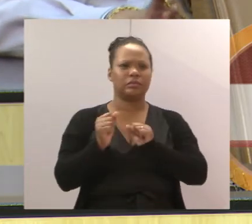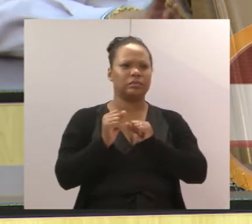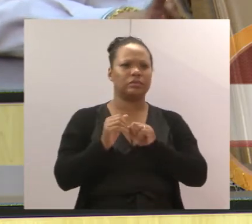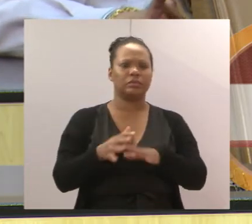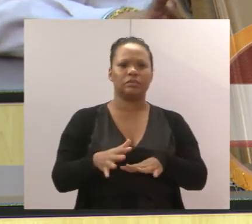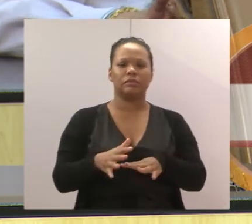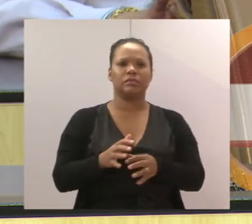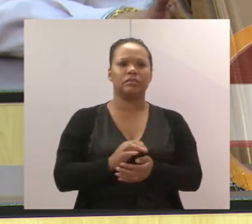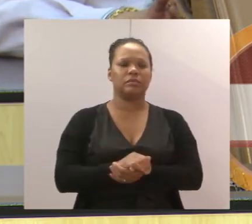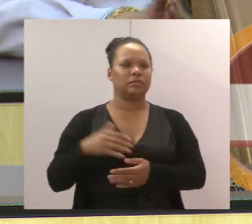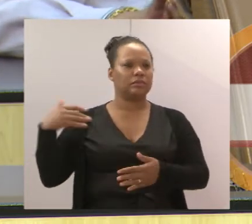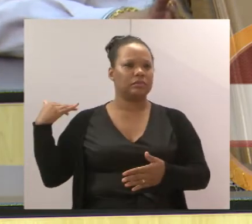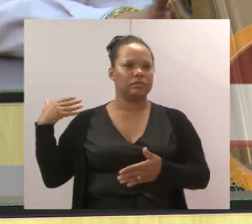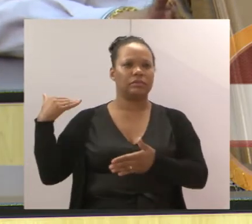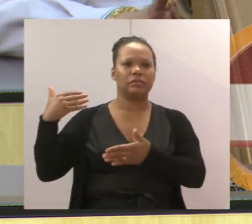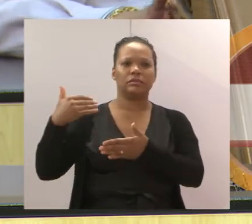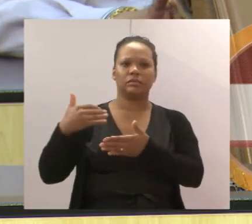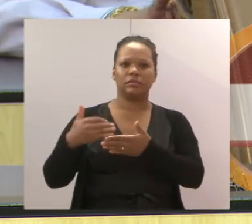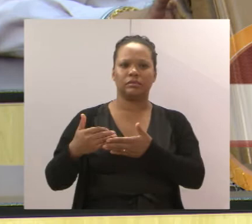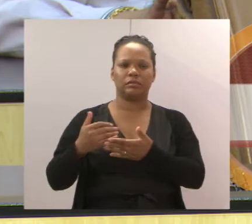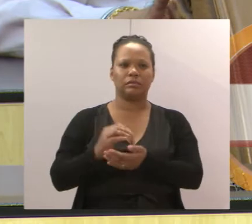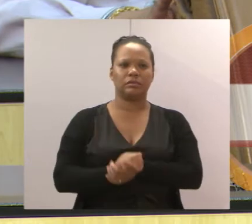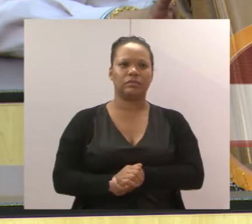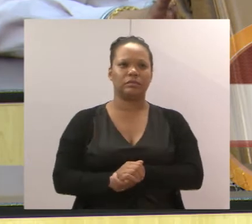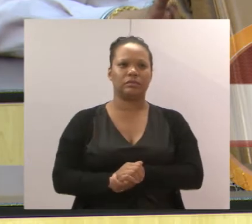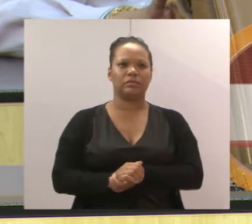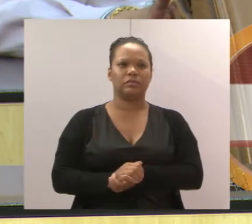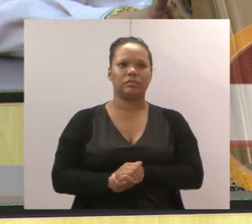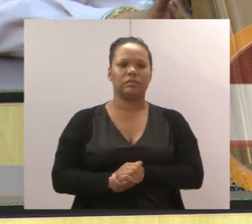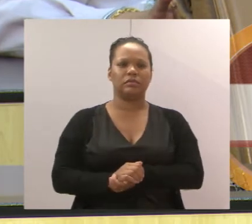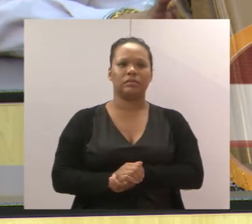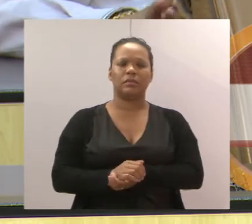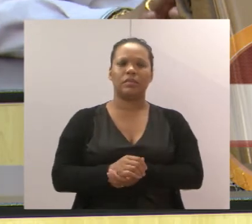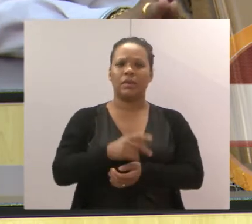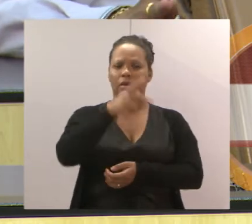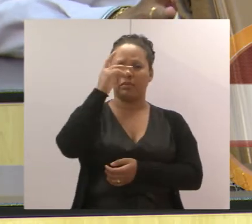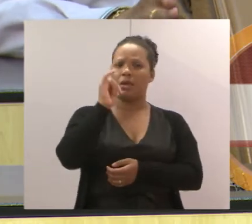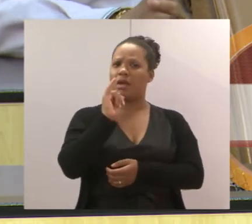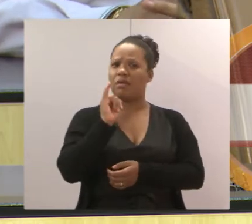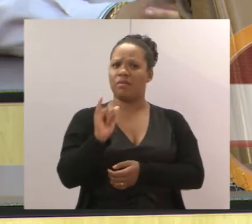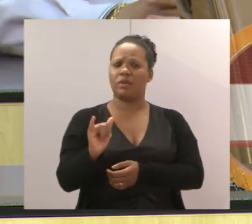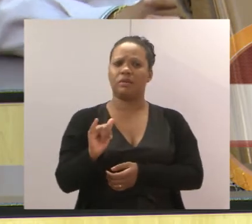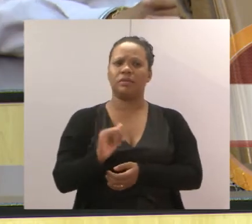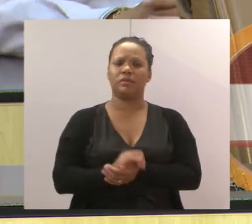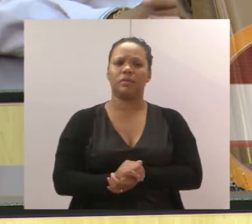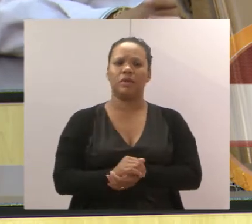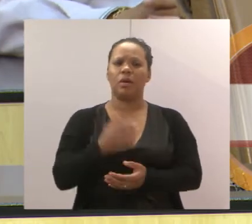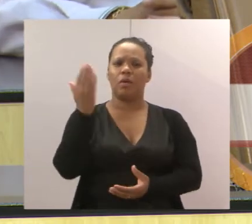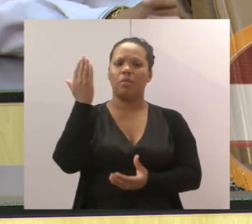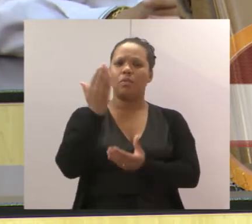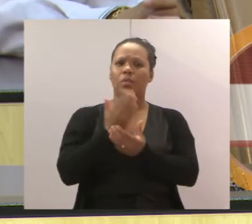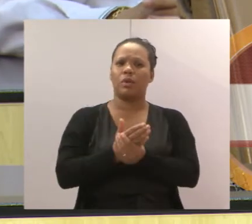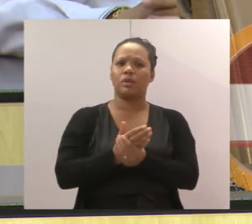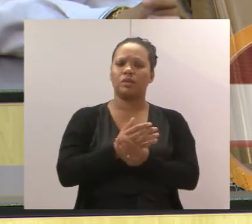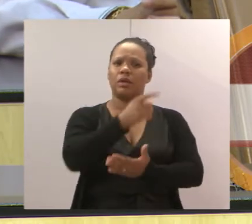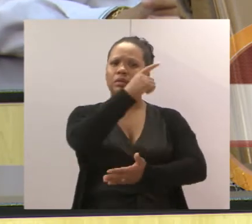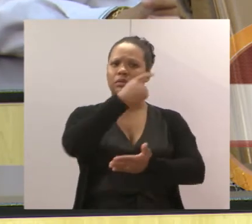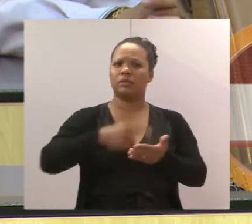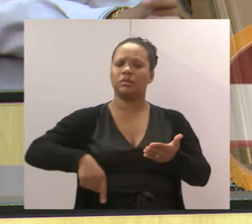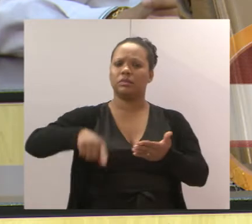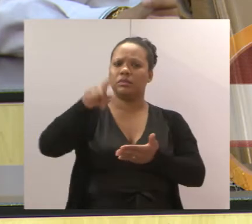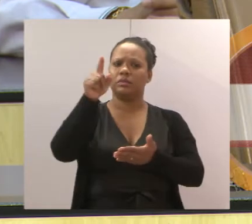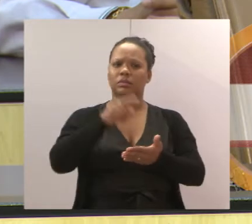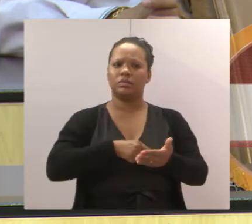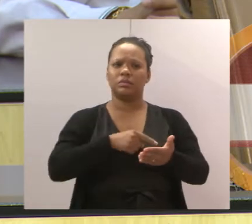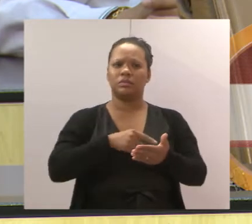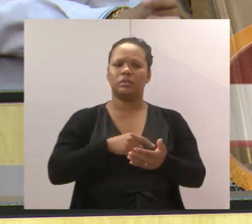presente instante. Por fim, considerando a ausência do denunciado, determino a suspensão do processo, bem como de seus prazos, até